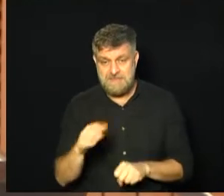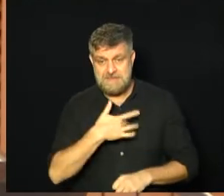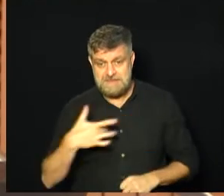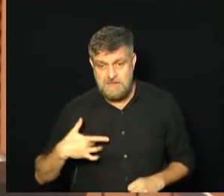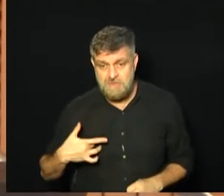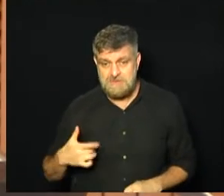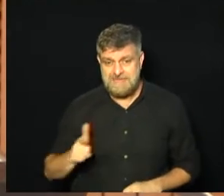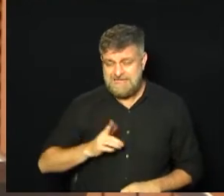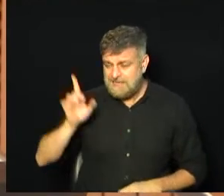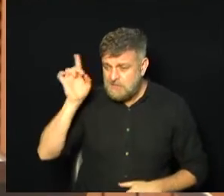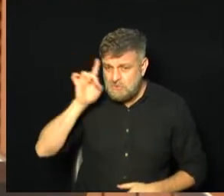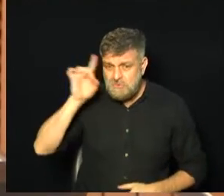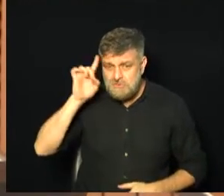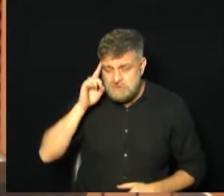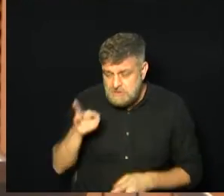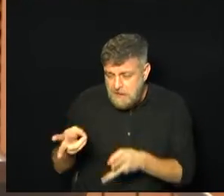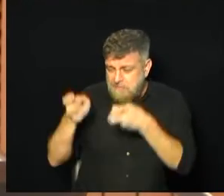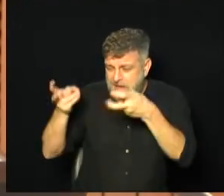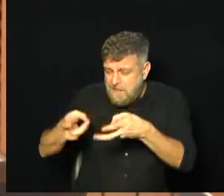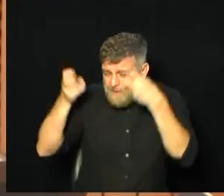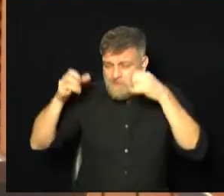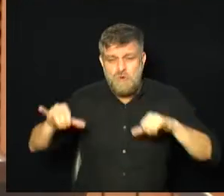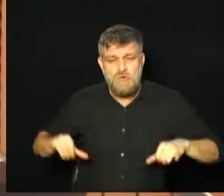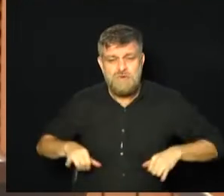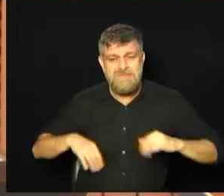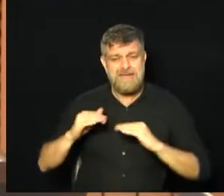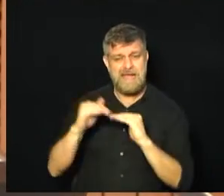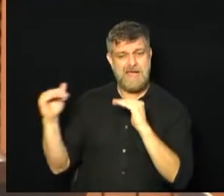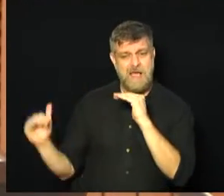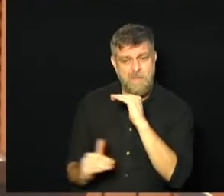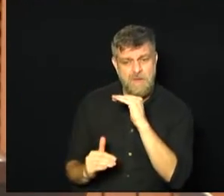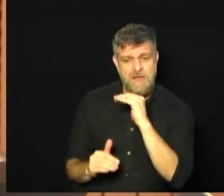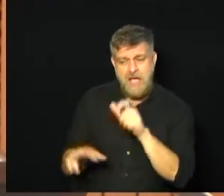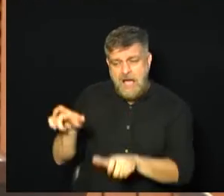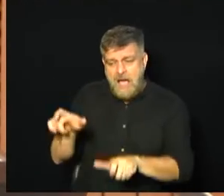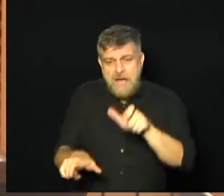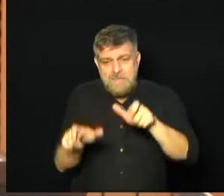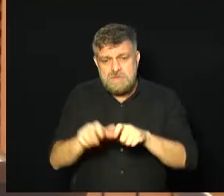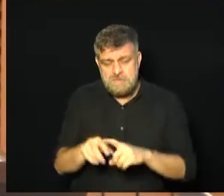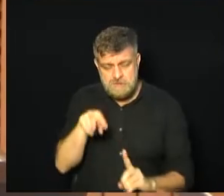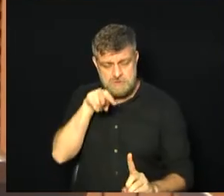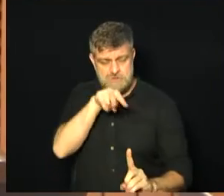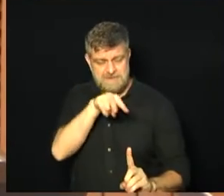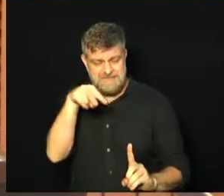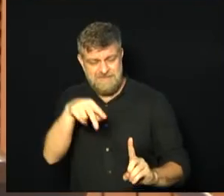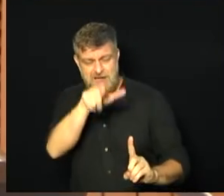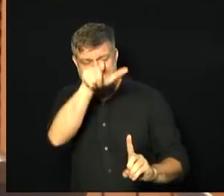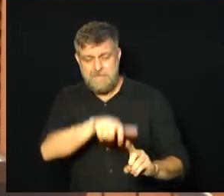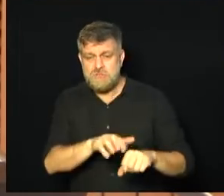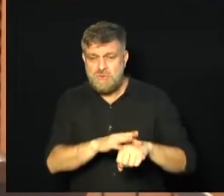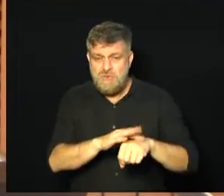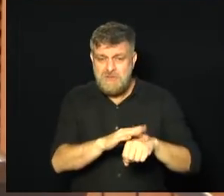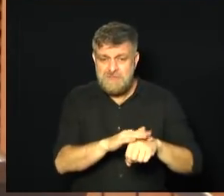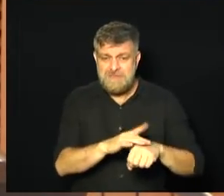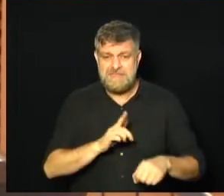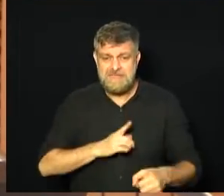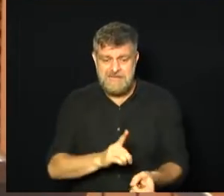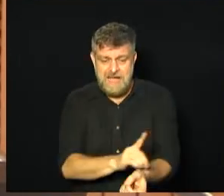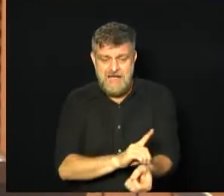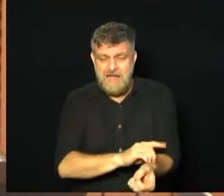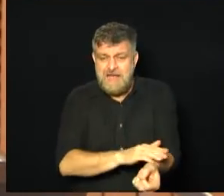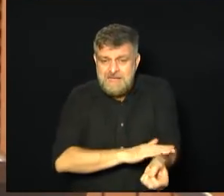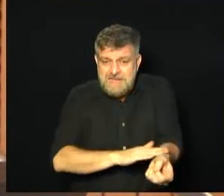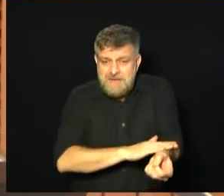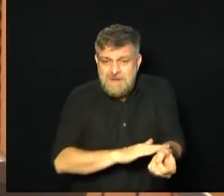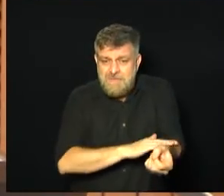com esse cotidiano do sofrimento, com as vulnerabilidades. As pessoas, quando a gente vê uma pessoa que está doente, que nos procura diabético, não é só diabético